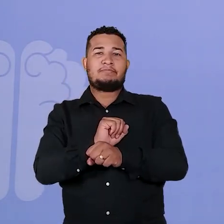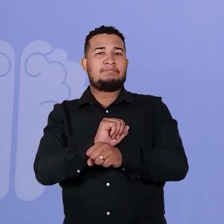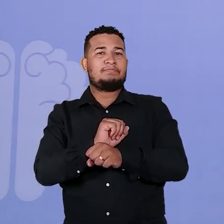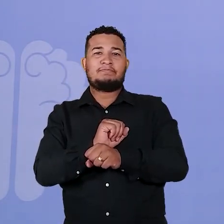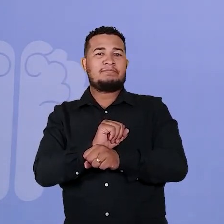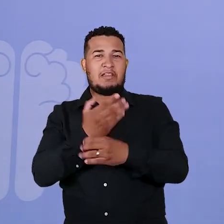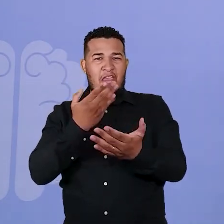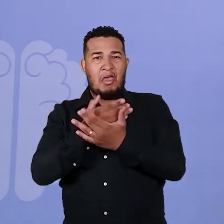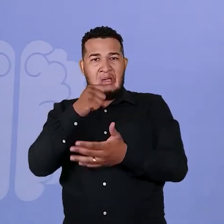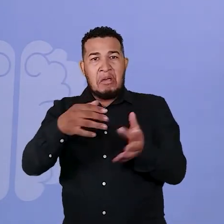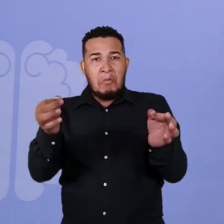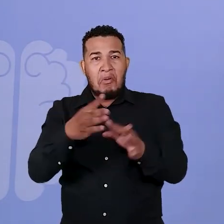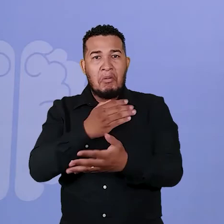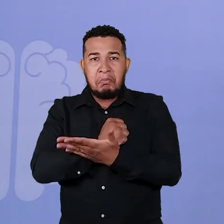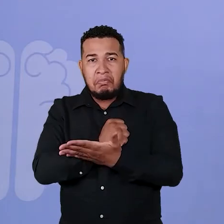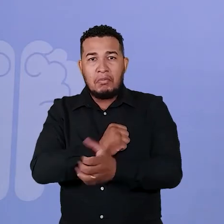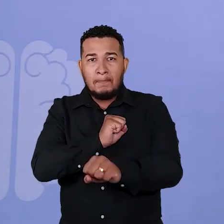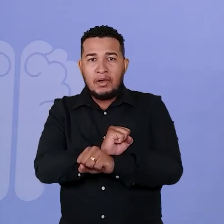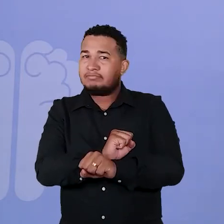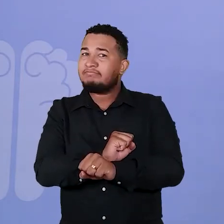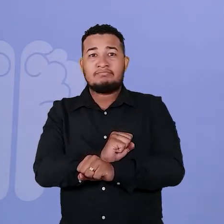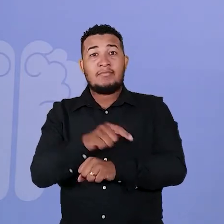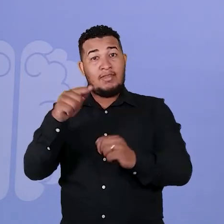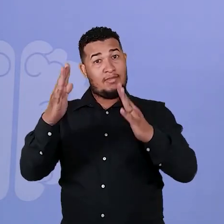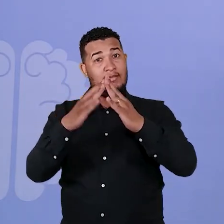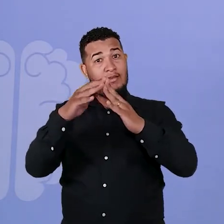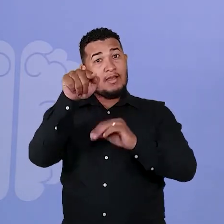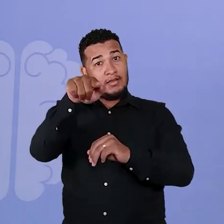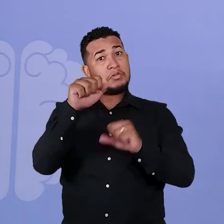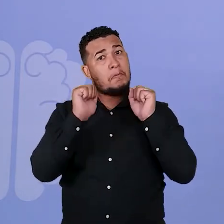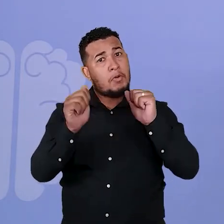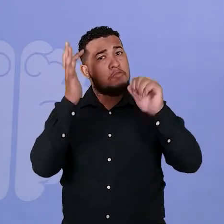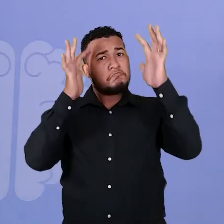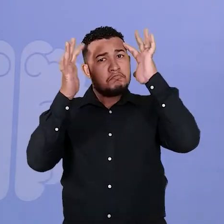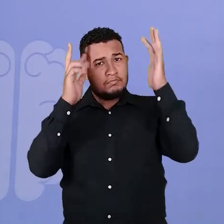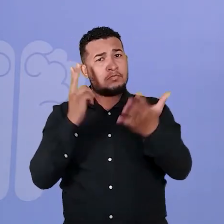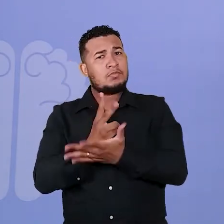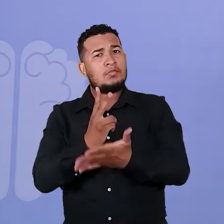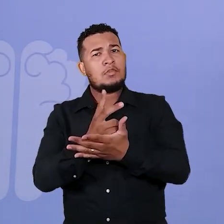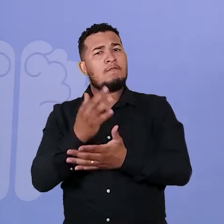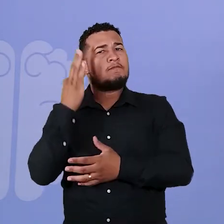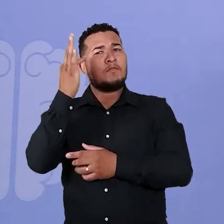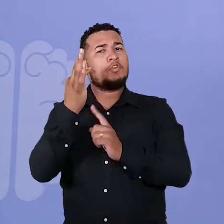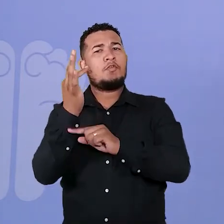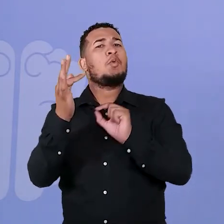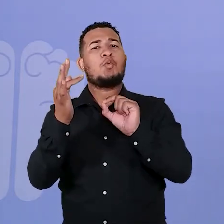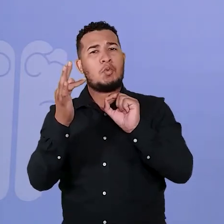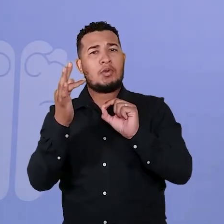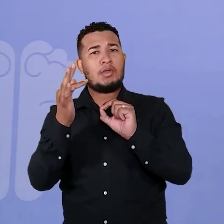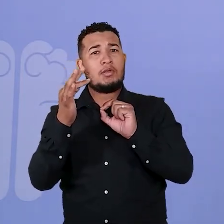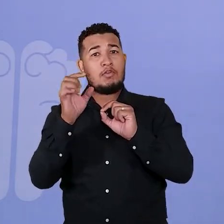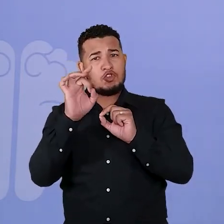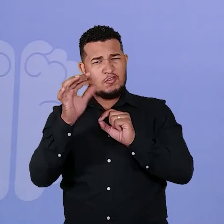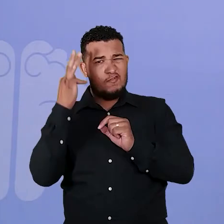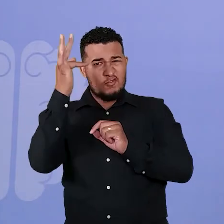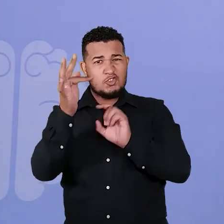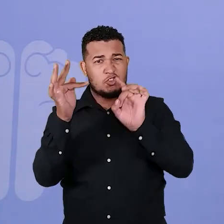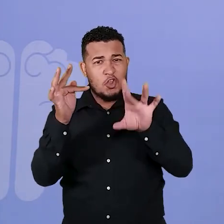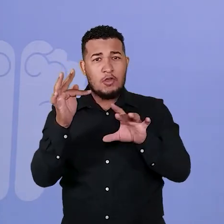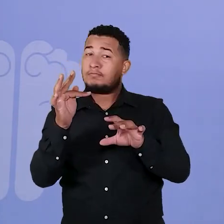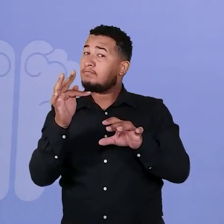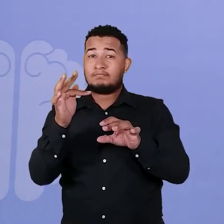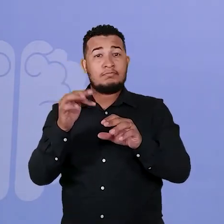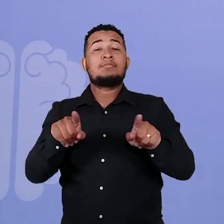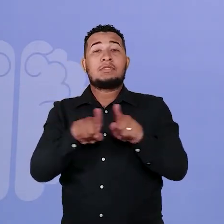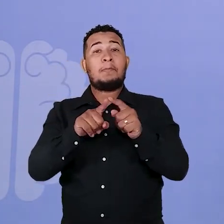pode parar aqui nessa aula. Você pode, em casa, continuar problematizando o que é a filosofia, e não só